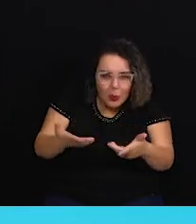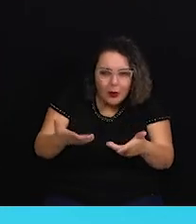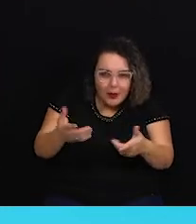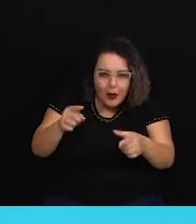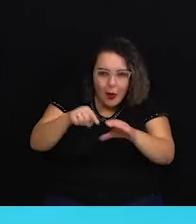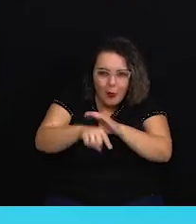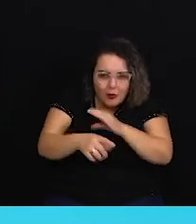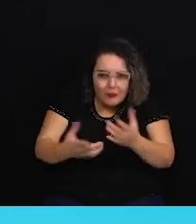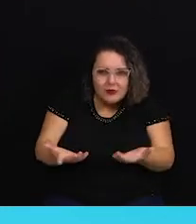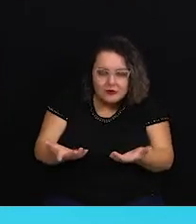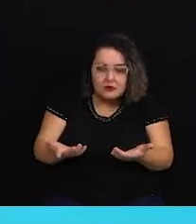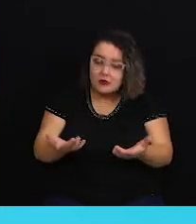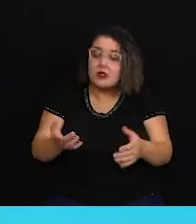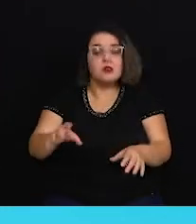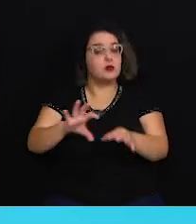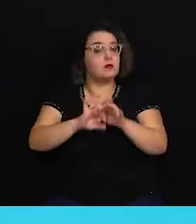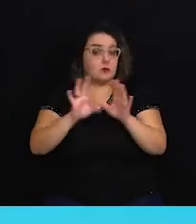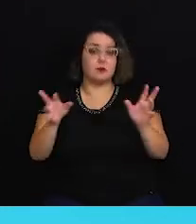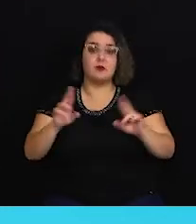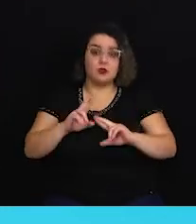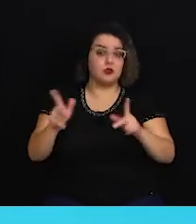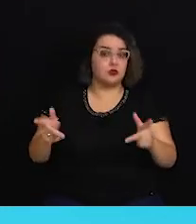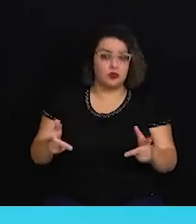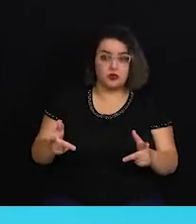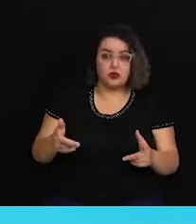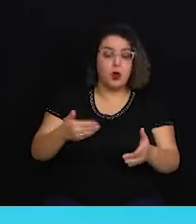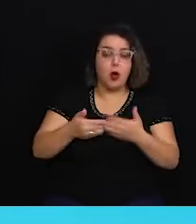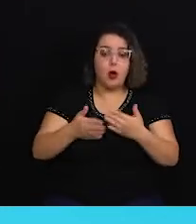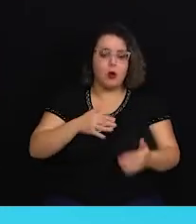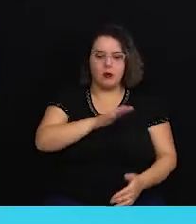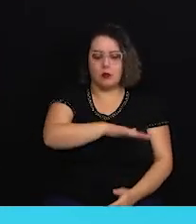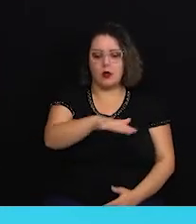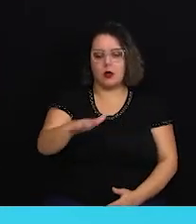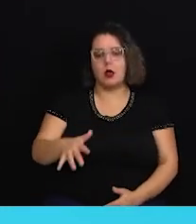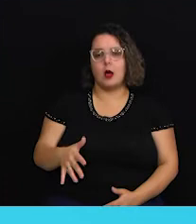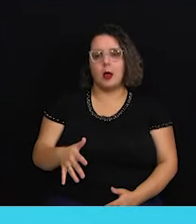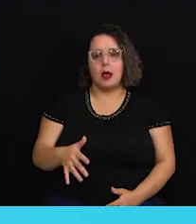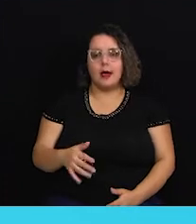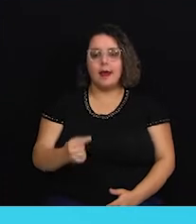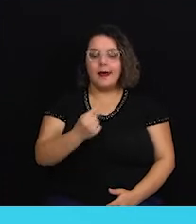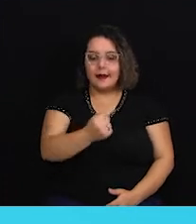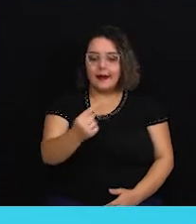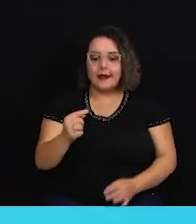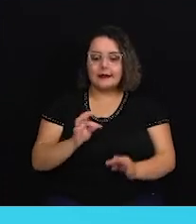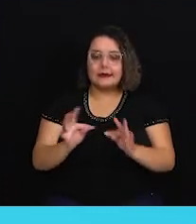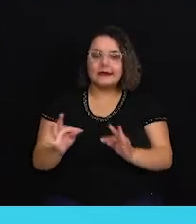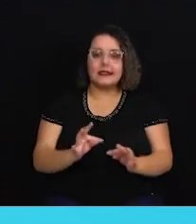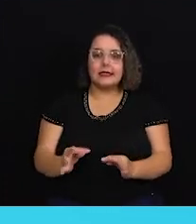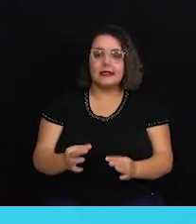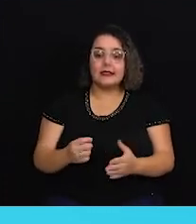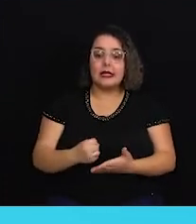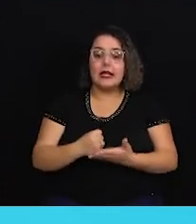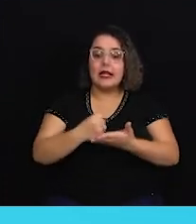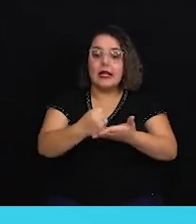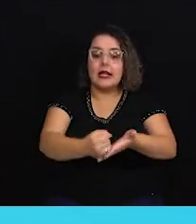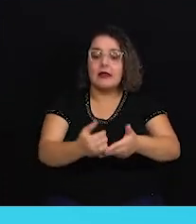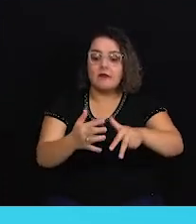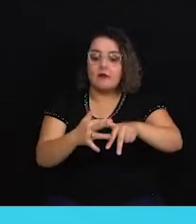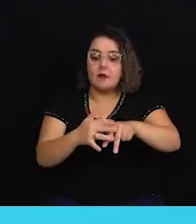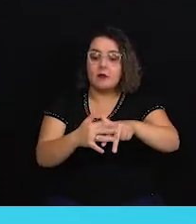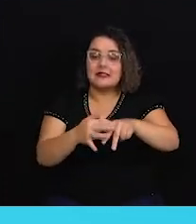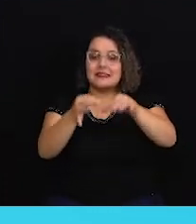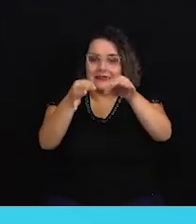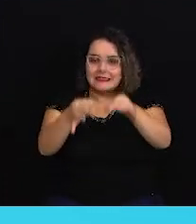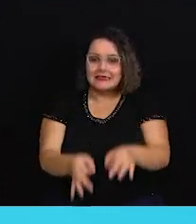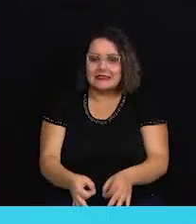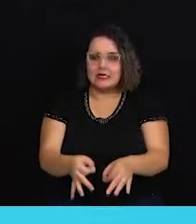Isso permite, que eu acho que esse que é o grande diferencial de qualquer área, a gente personalizar cada técnica, né? A gente levar para aquele